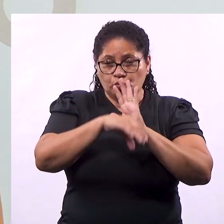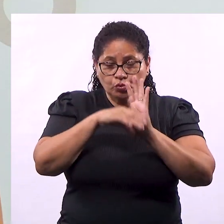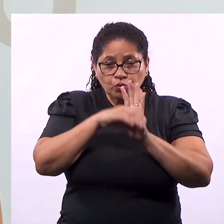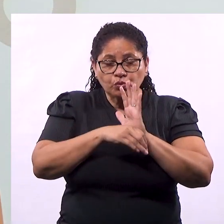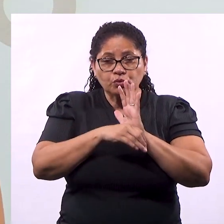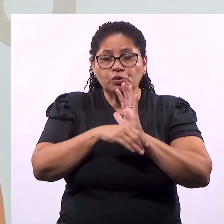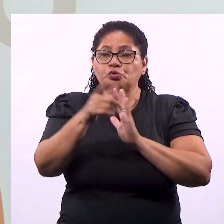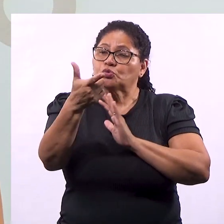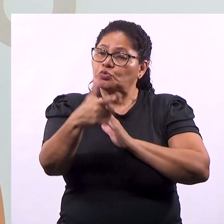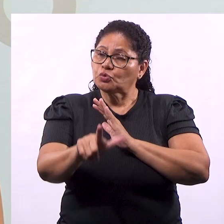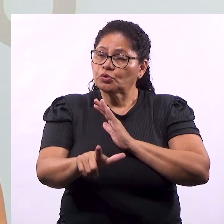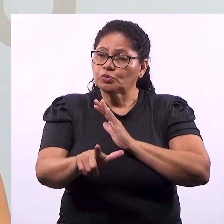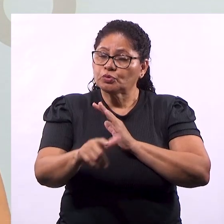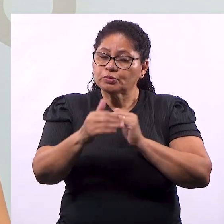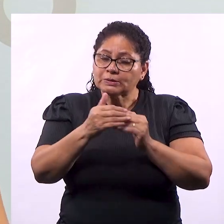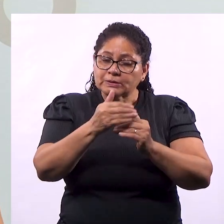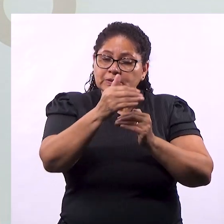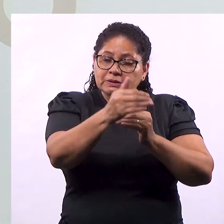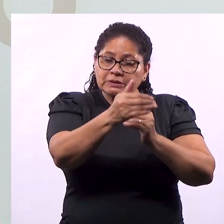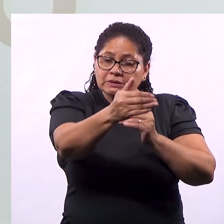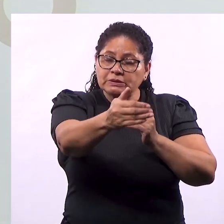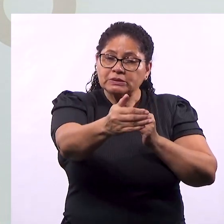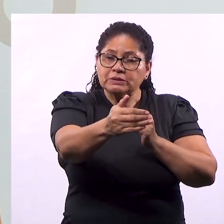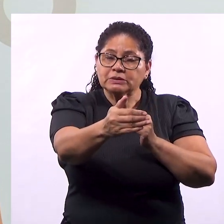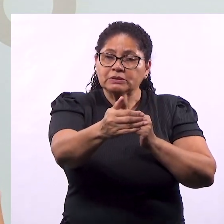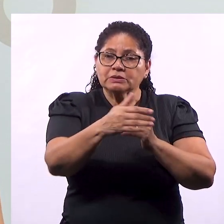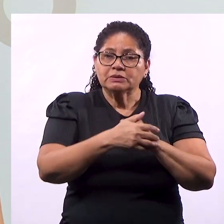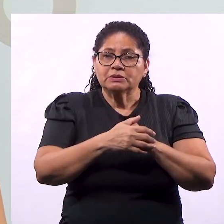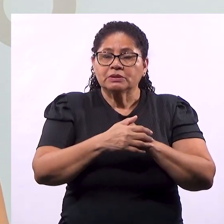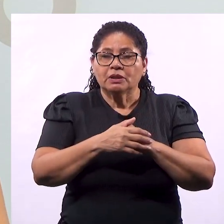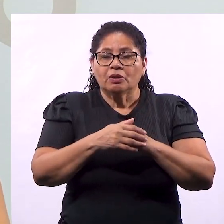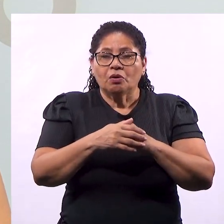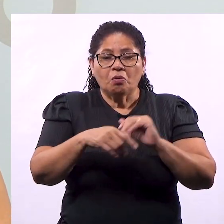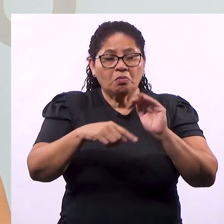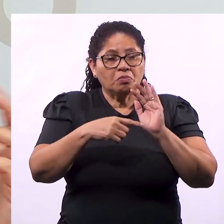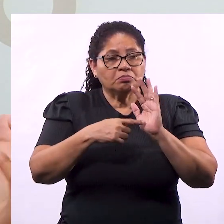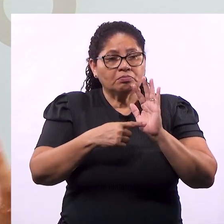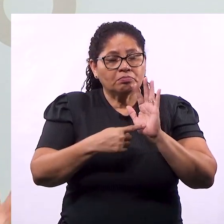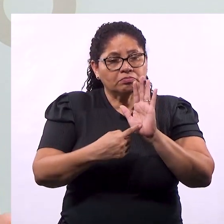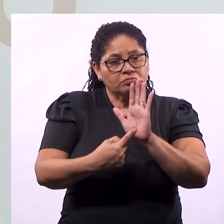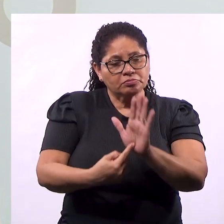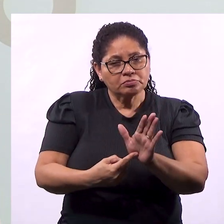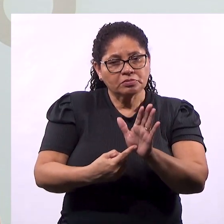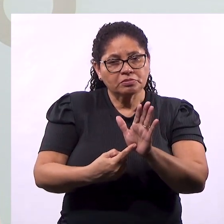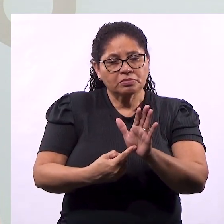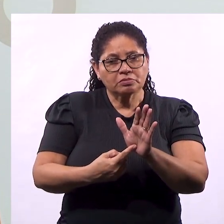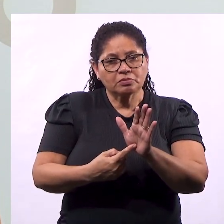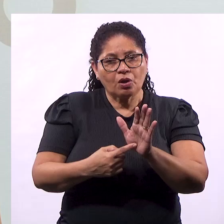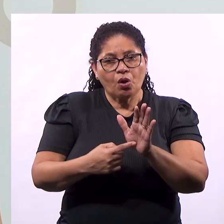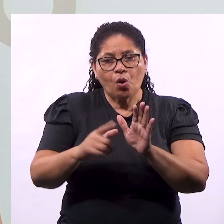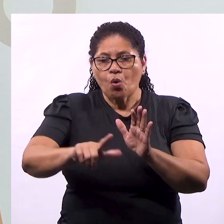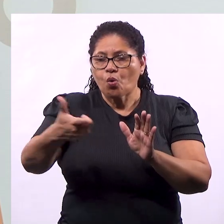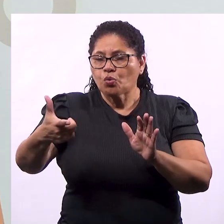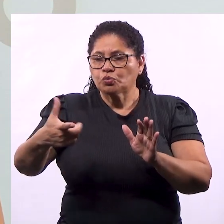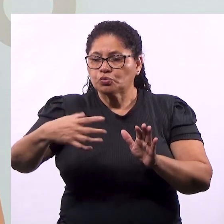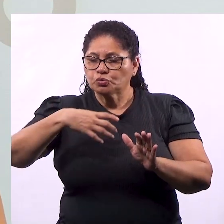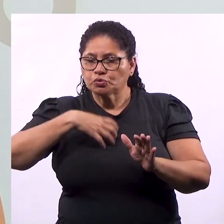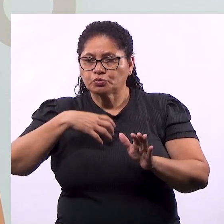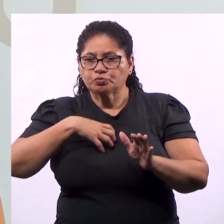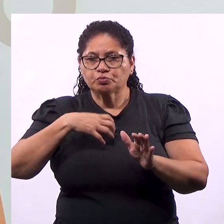alguns conceitos eu preciso avançar eu preciso é ofertar diferente outras formas